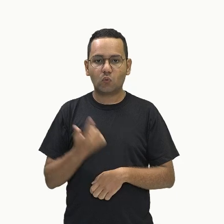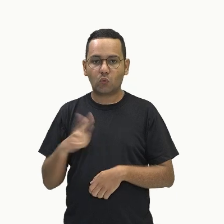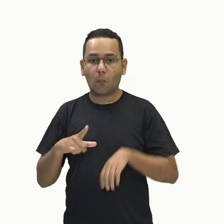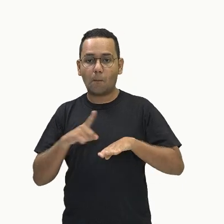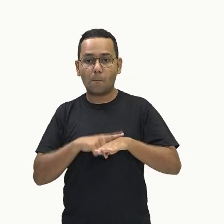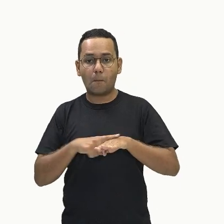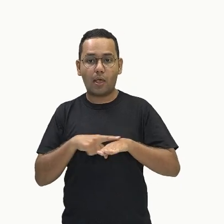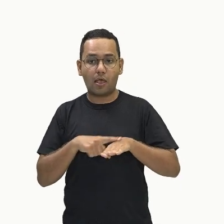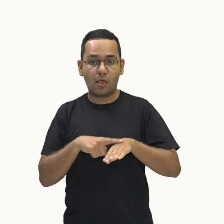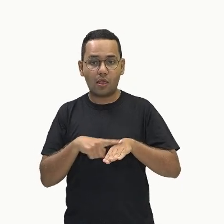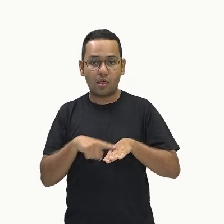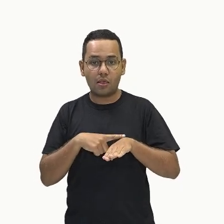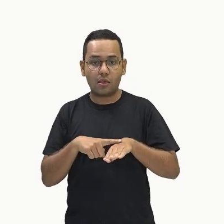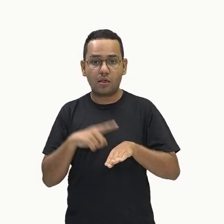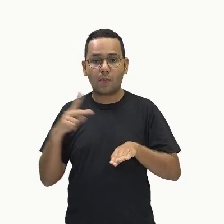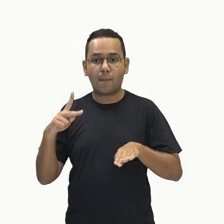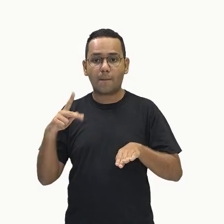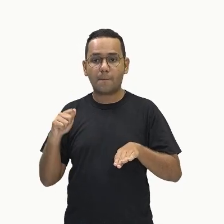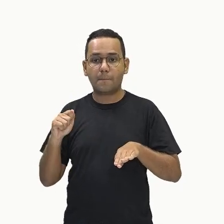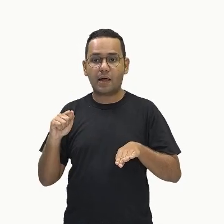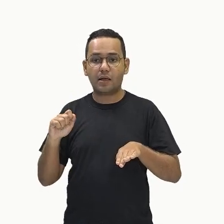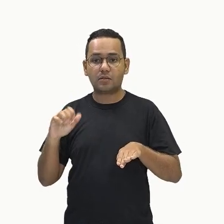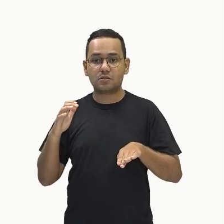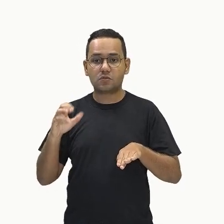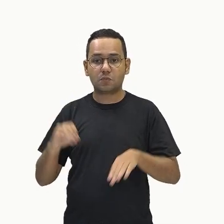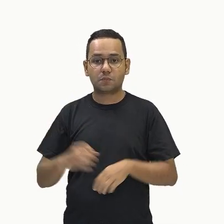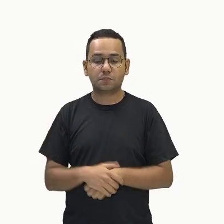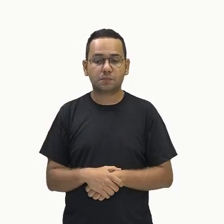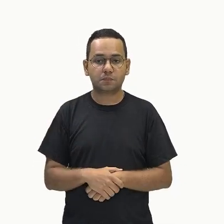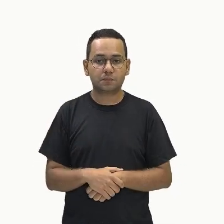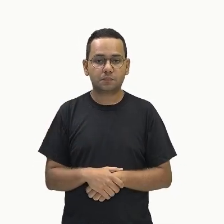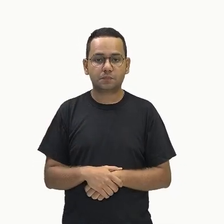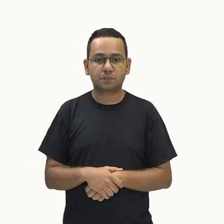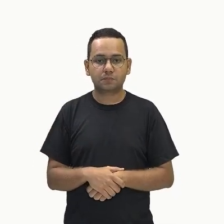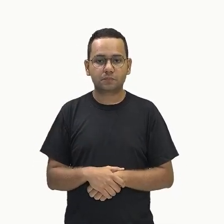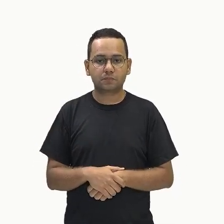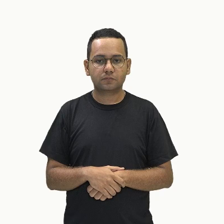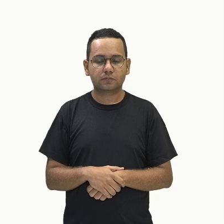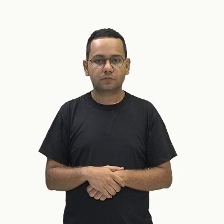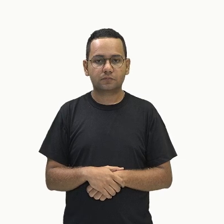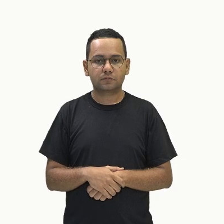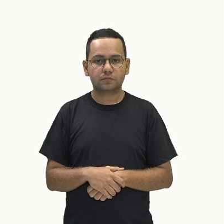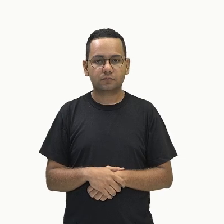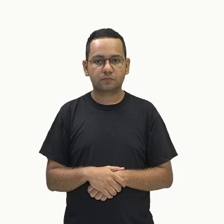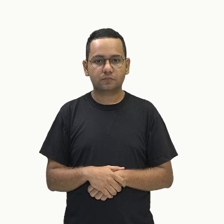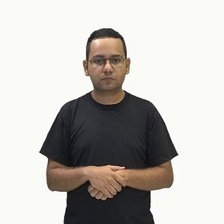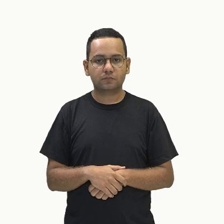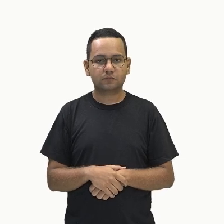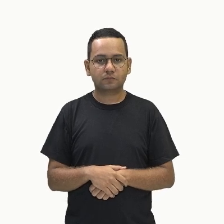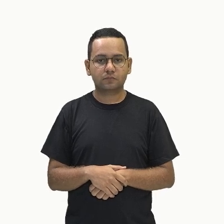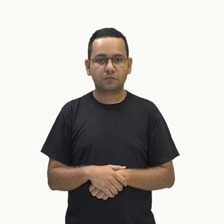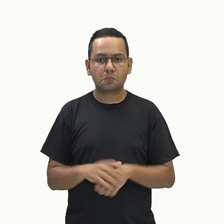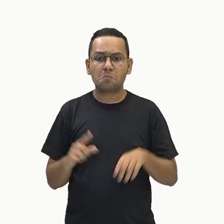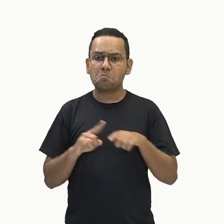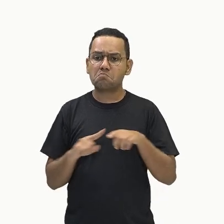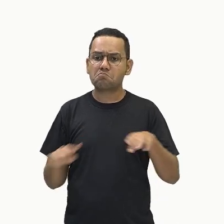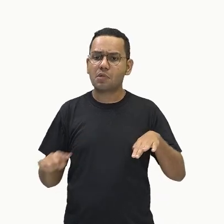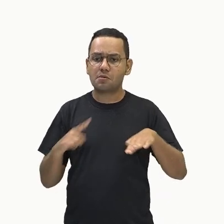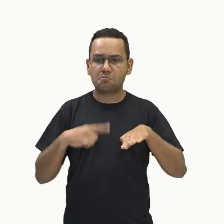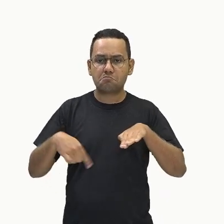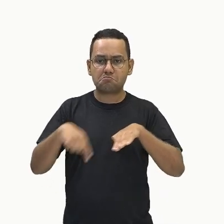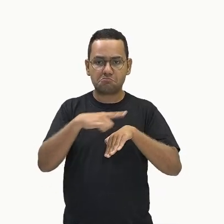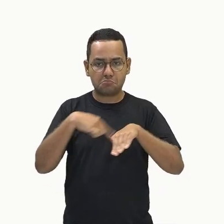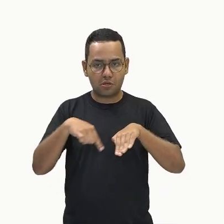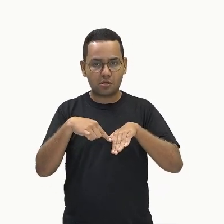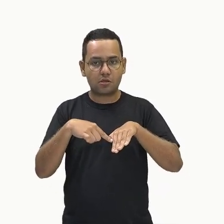aqui o tarso, certo? Só para você ter ideia, Nos ossos da nossa mão, compostos aqui